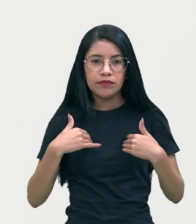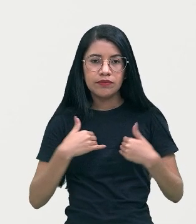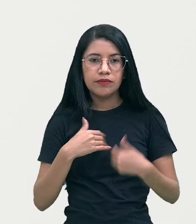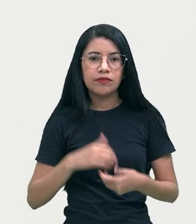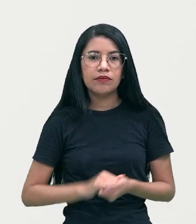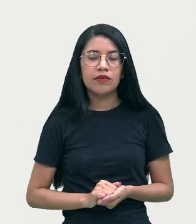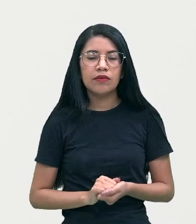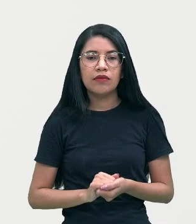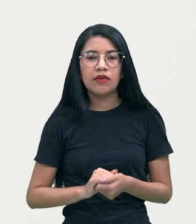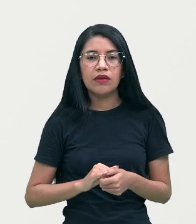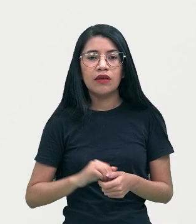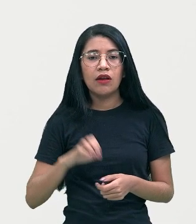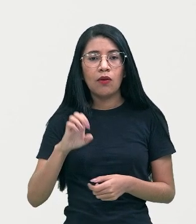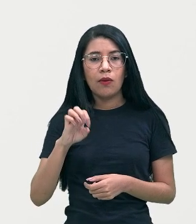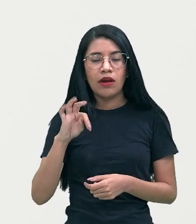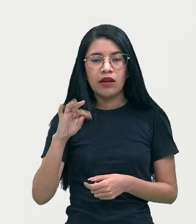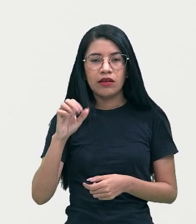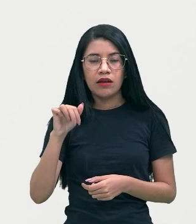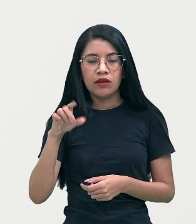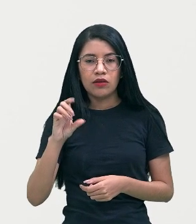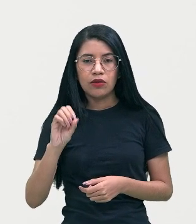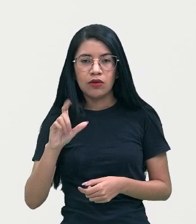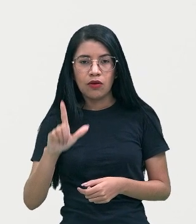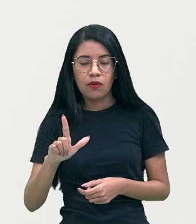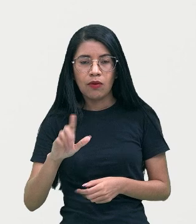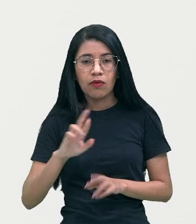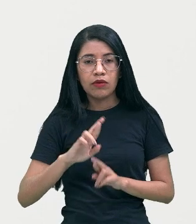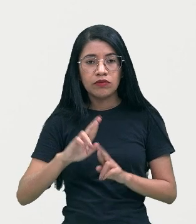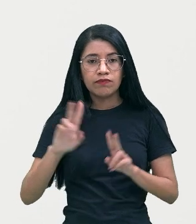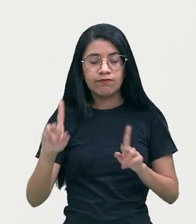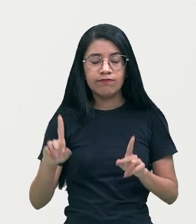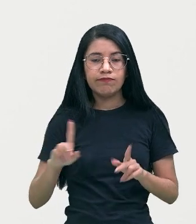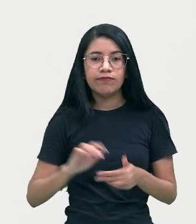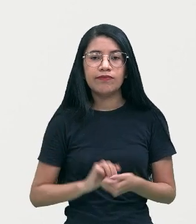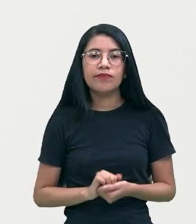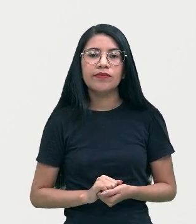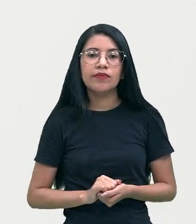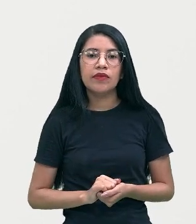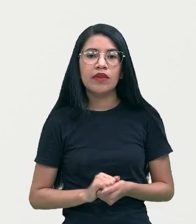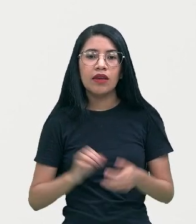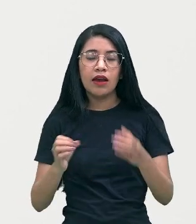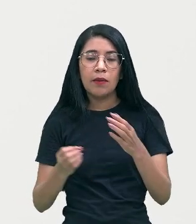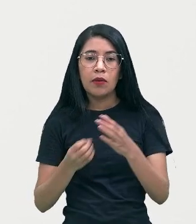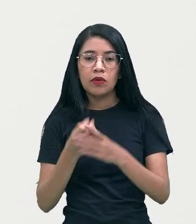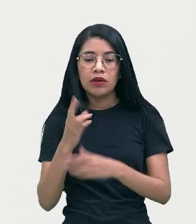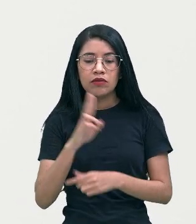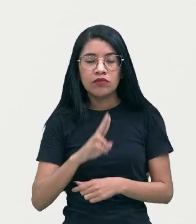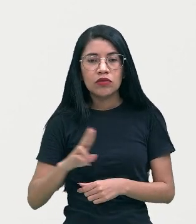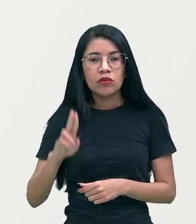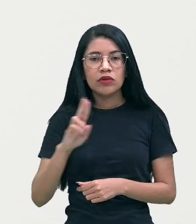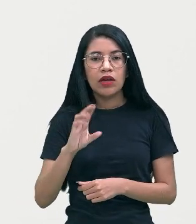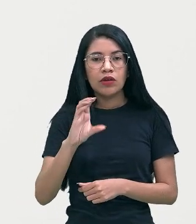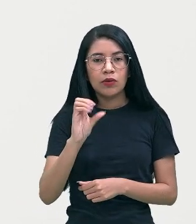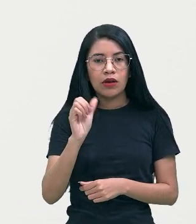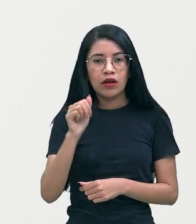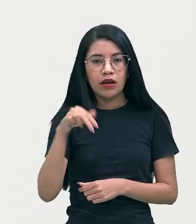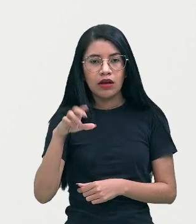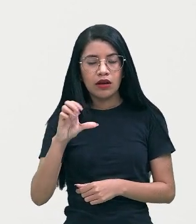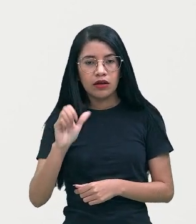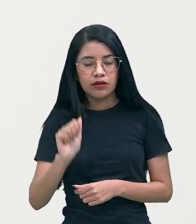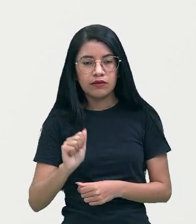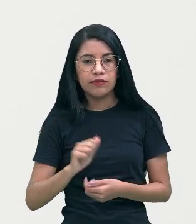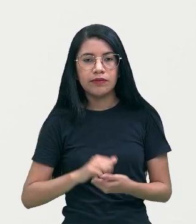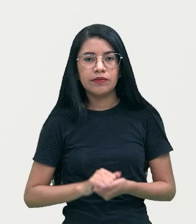o etanol, como eu falei para vocês, o etanol é diferente do biodiesel. Ele é produzido a partir da cana-de-açúcar. O etanol, que